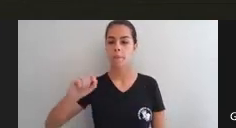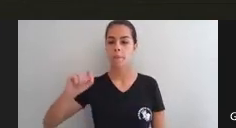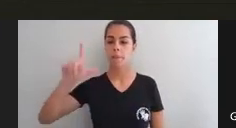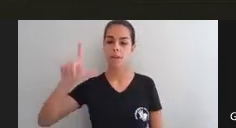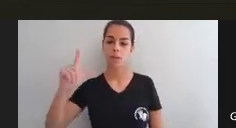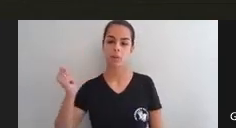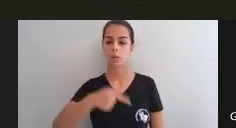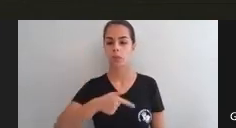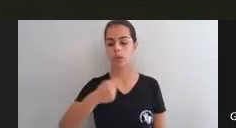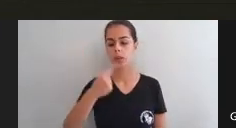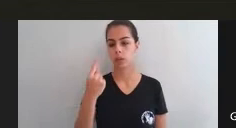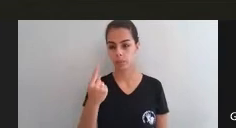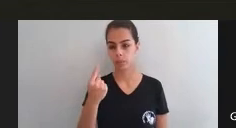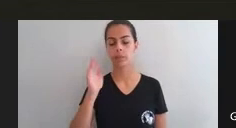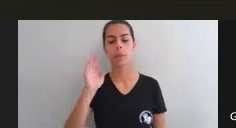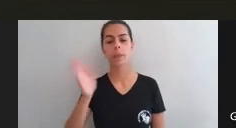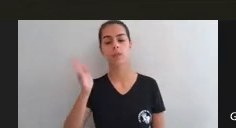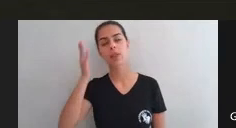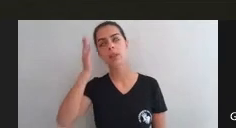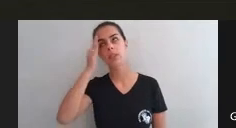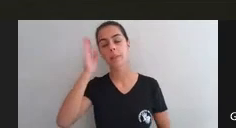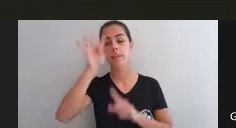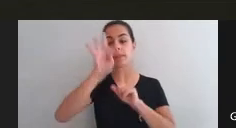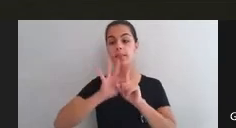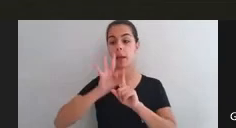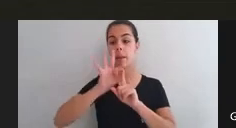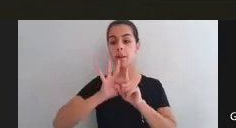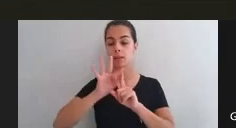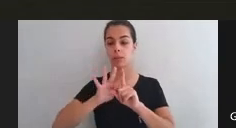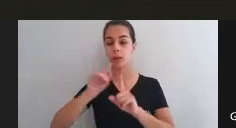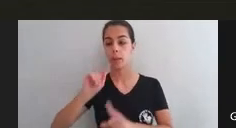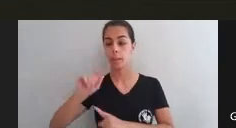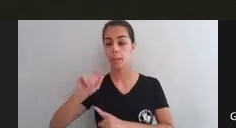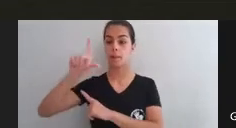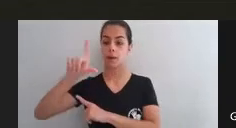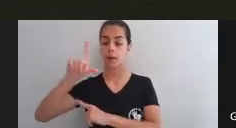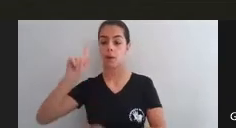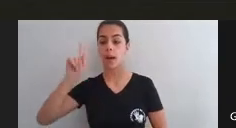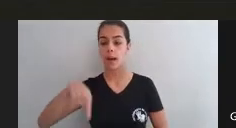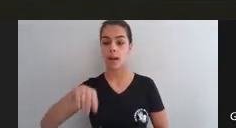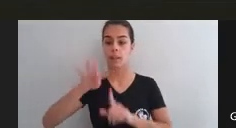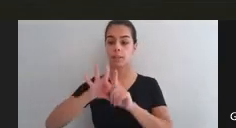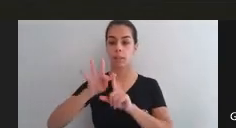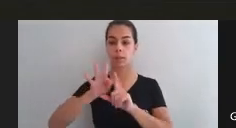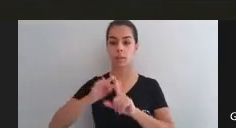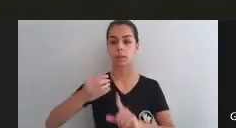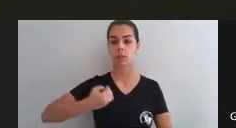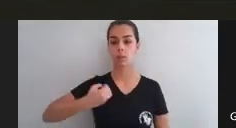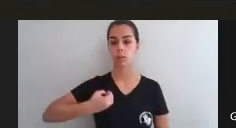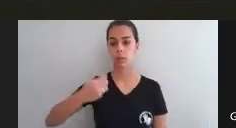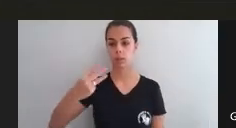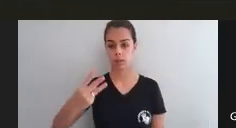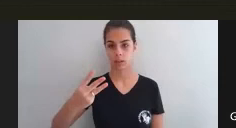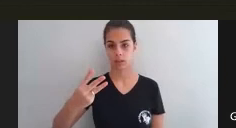1, já dá para saber que a temperatura maior vai ser a temperatura 3